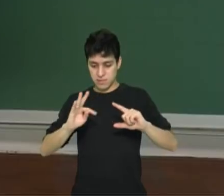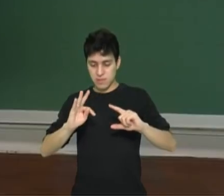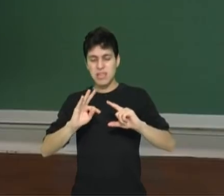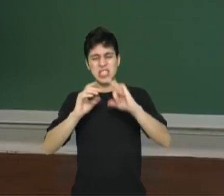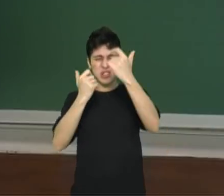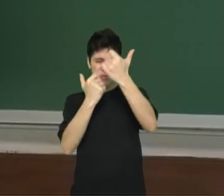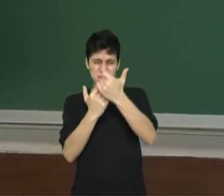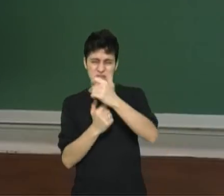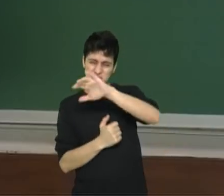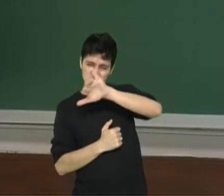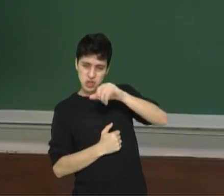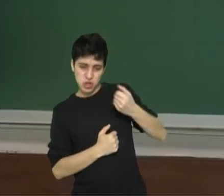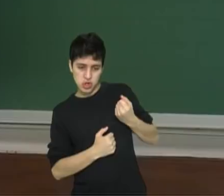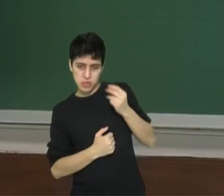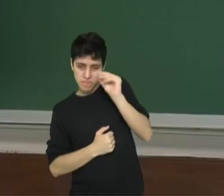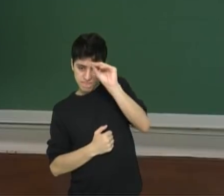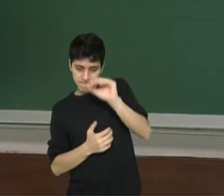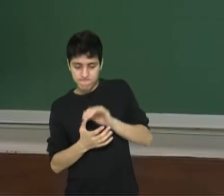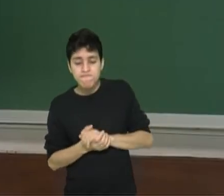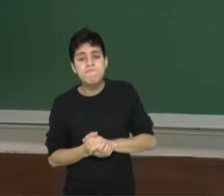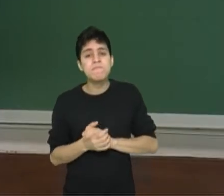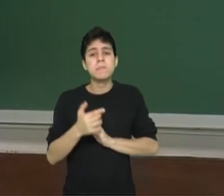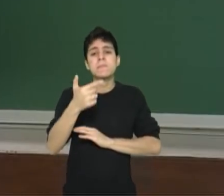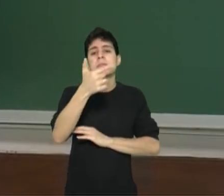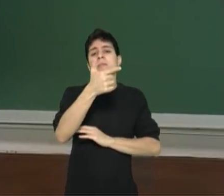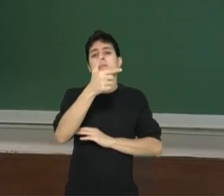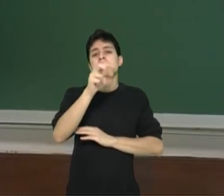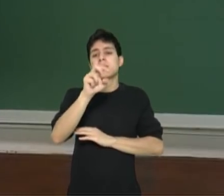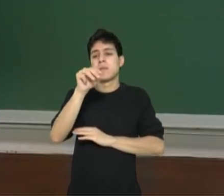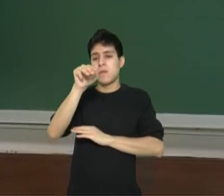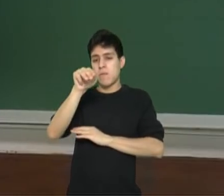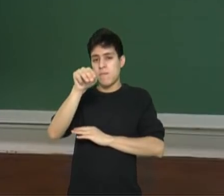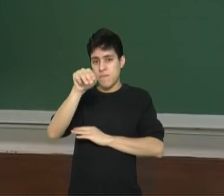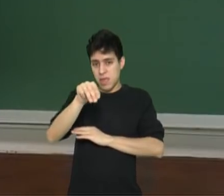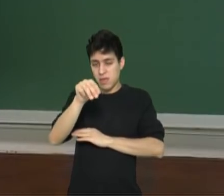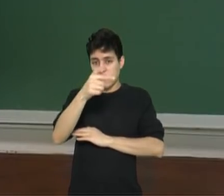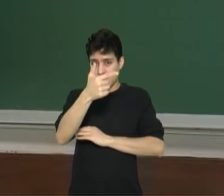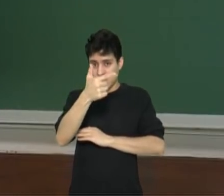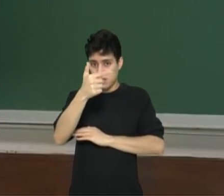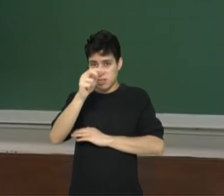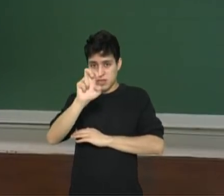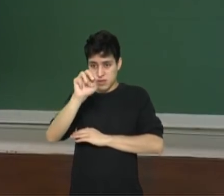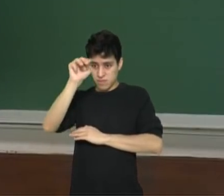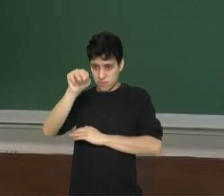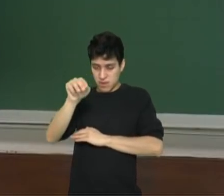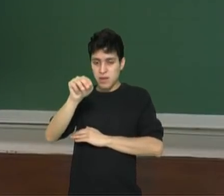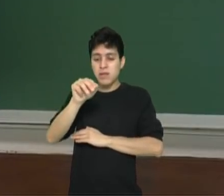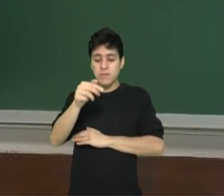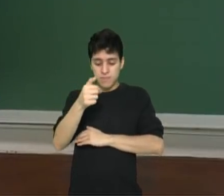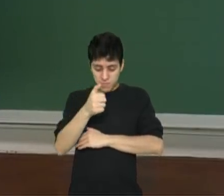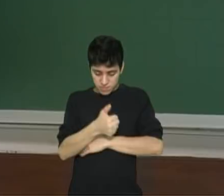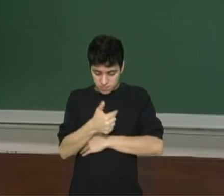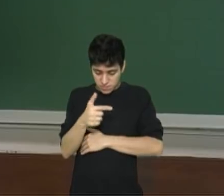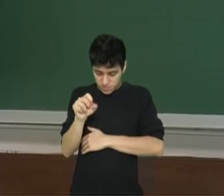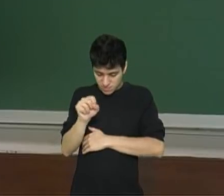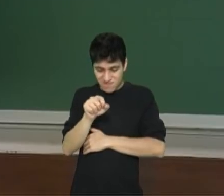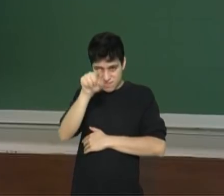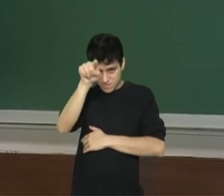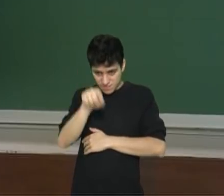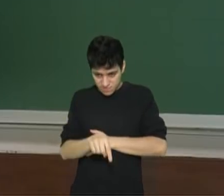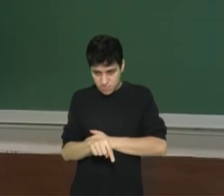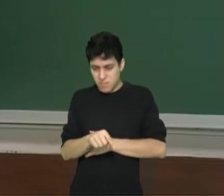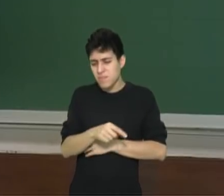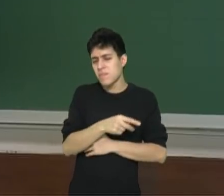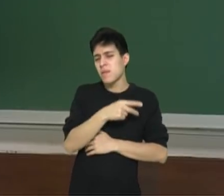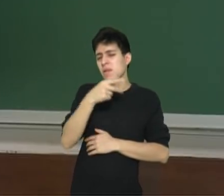substituindo esses dados, 25 metros divide por 12, né, que é o tempo que ele levou. Dividindo